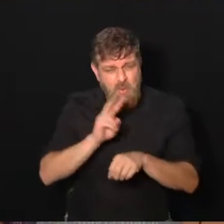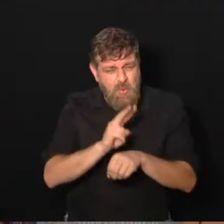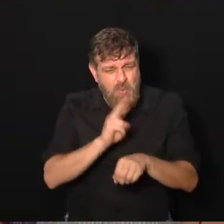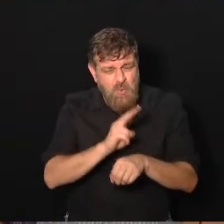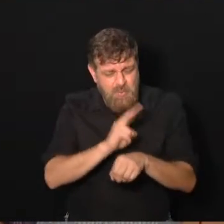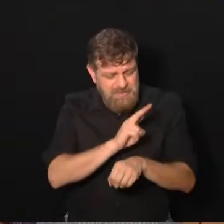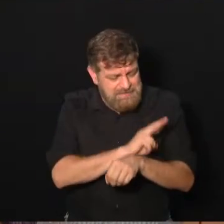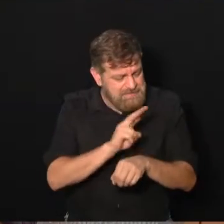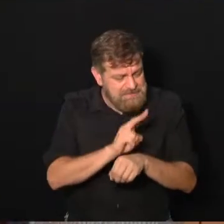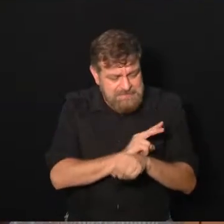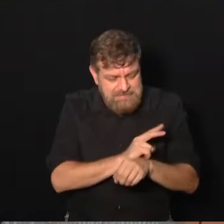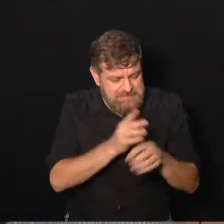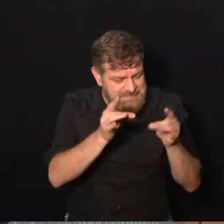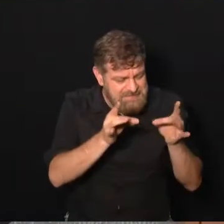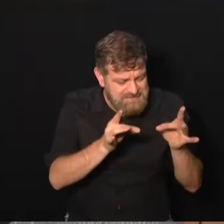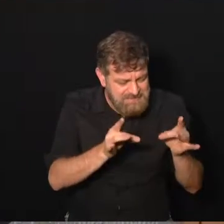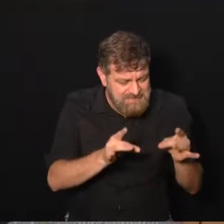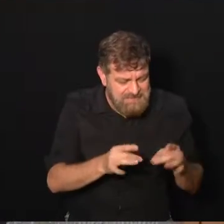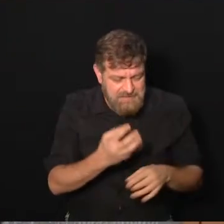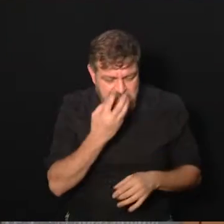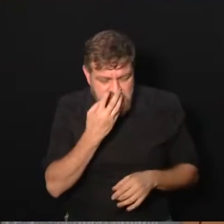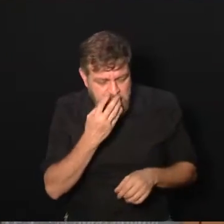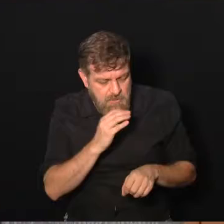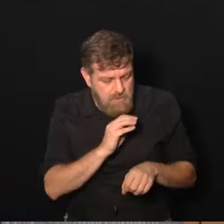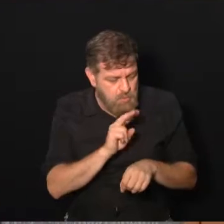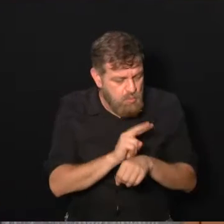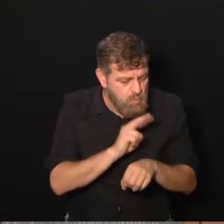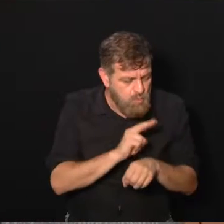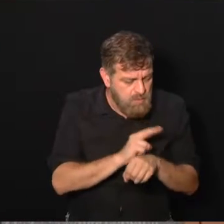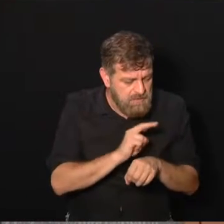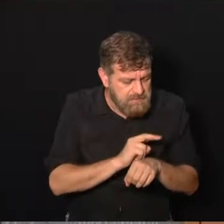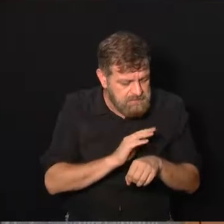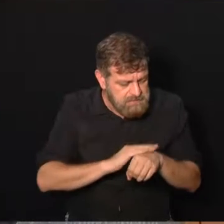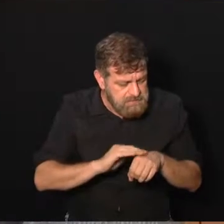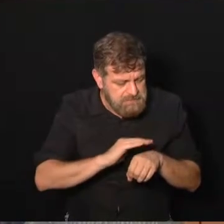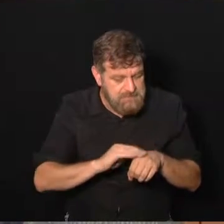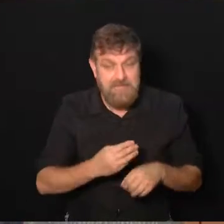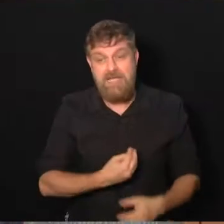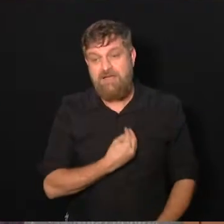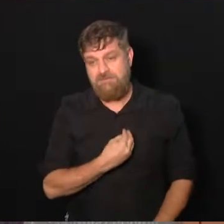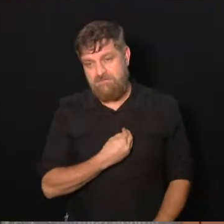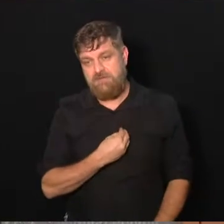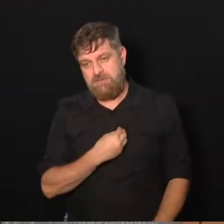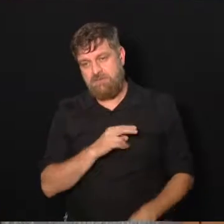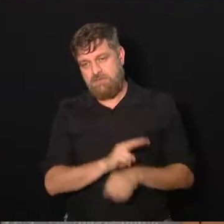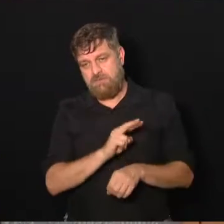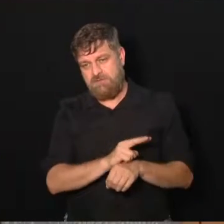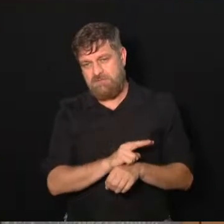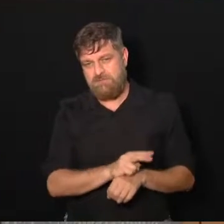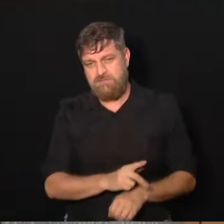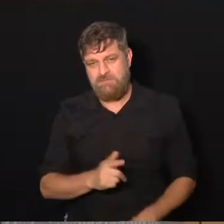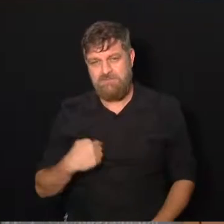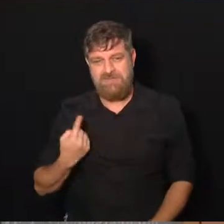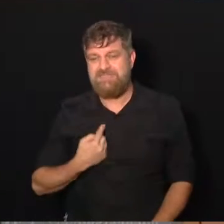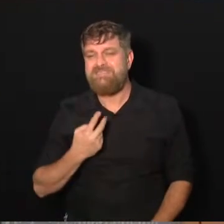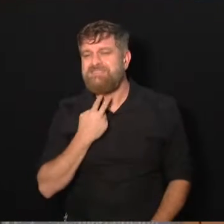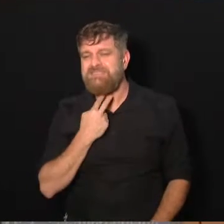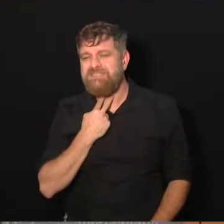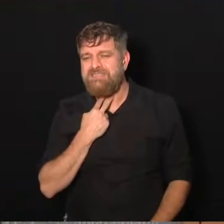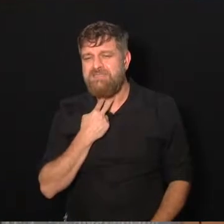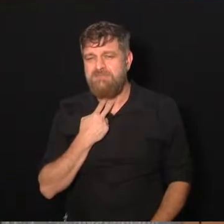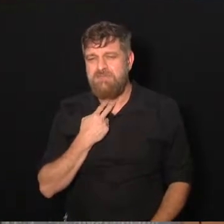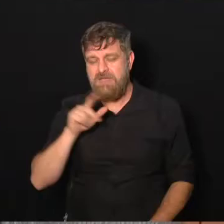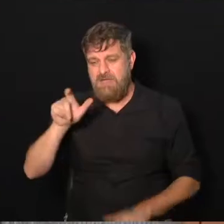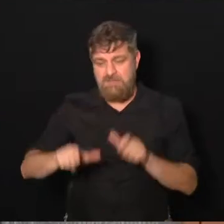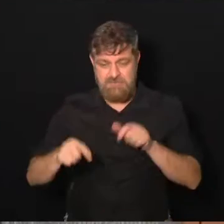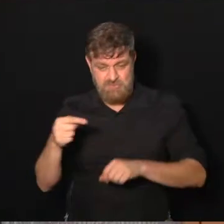tem muito cuidado com os animais, com a vida dos animais, mas nós não podemos subestimar a